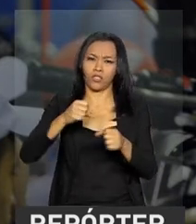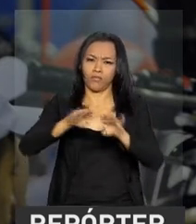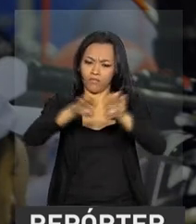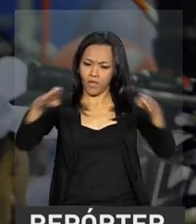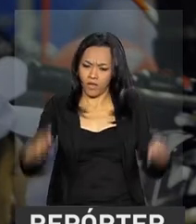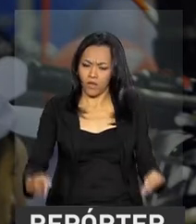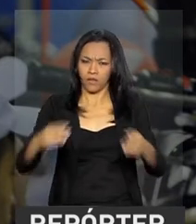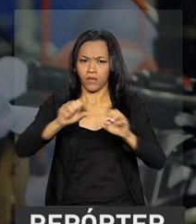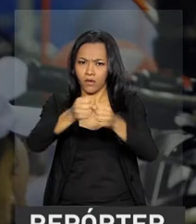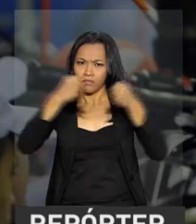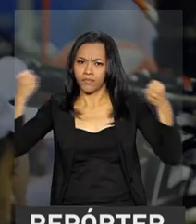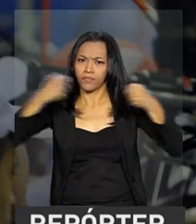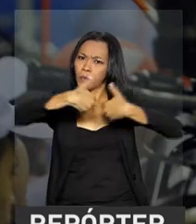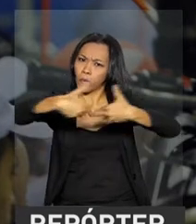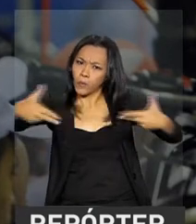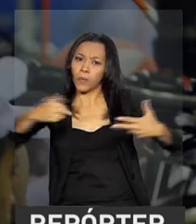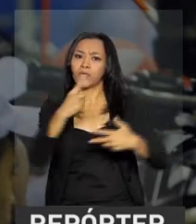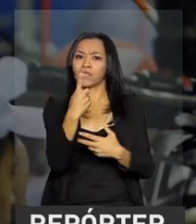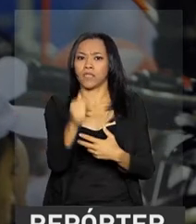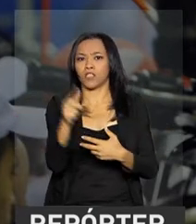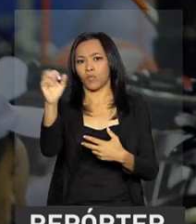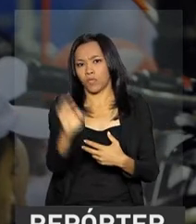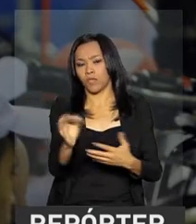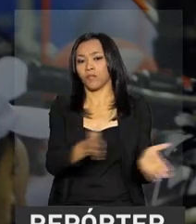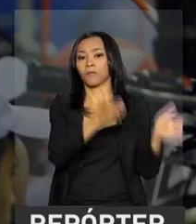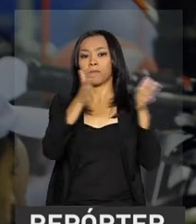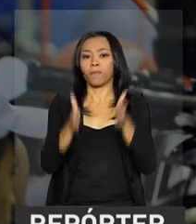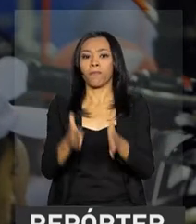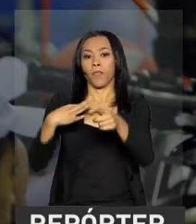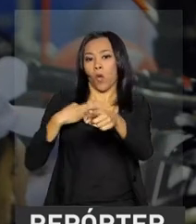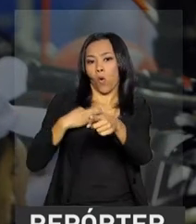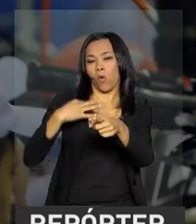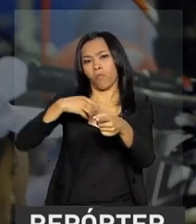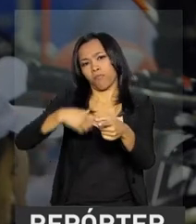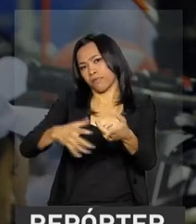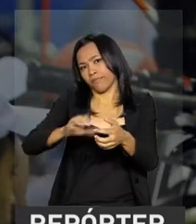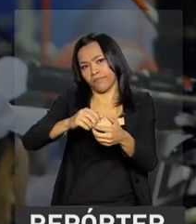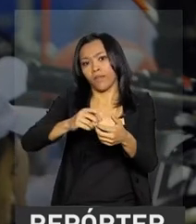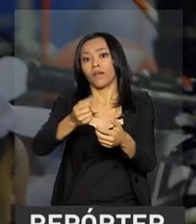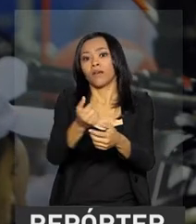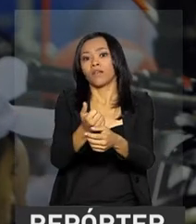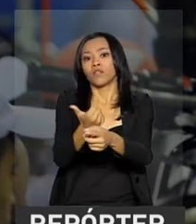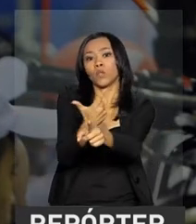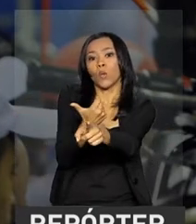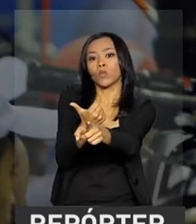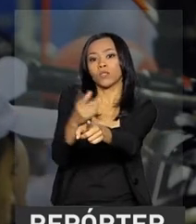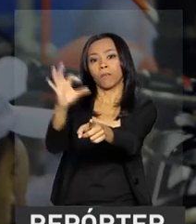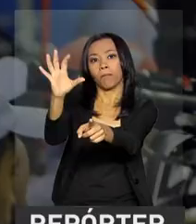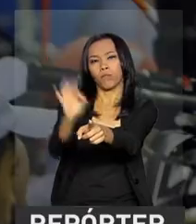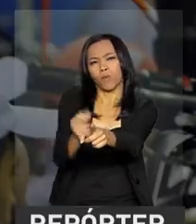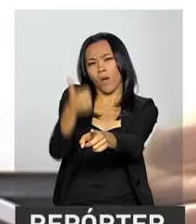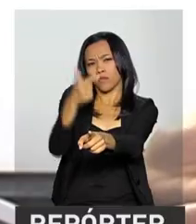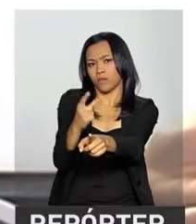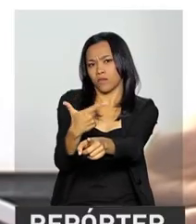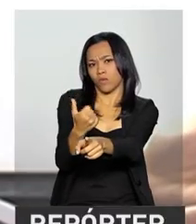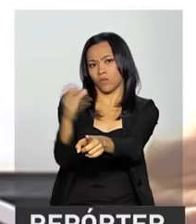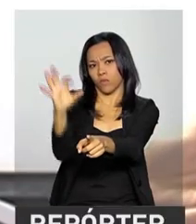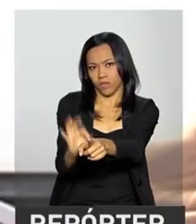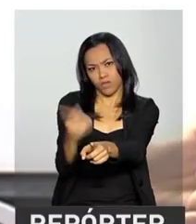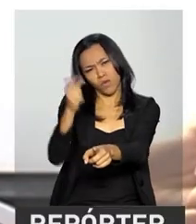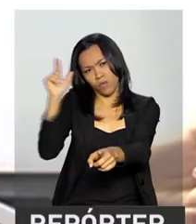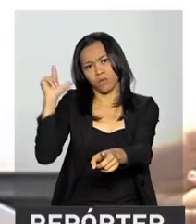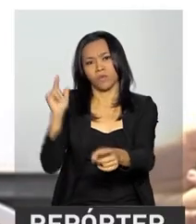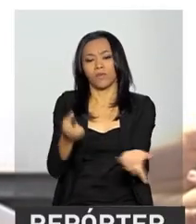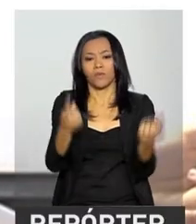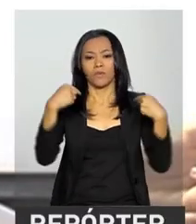17 por cento a produção de artigos do vestuário e acessórios com quase 12 por cento entre outros nas comparações que envolvem